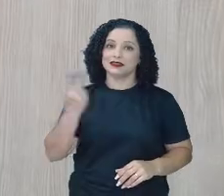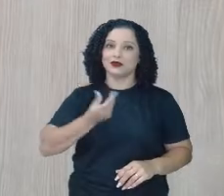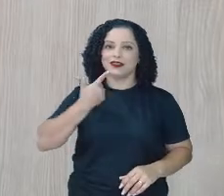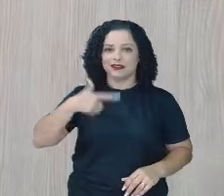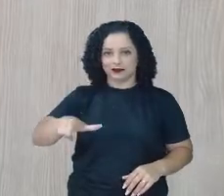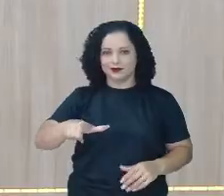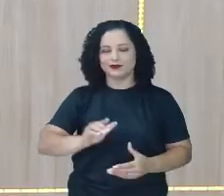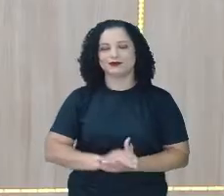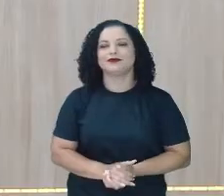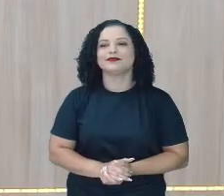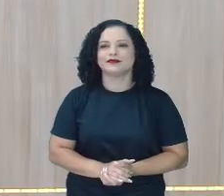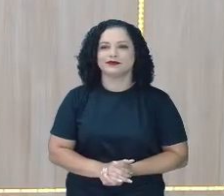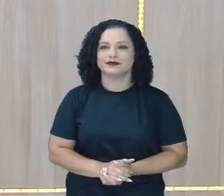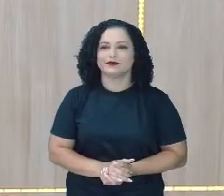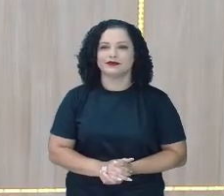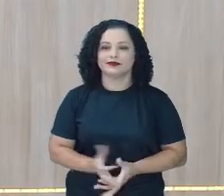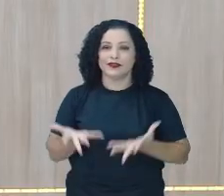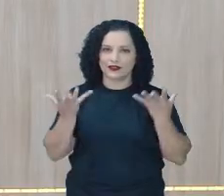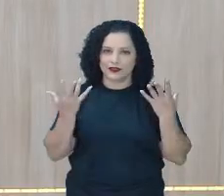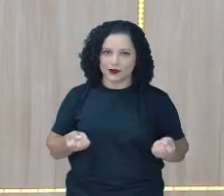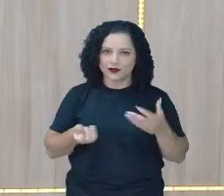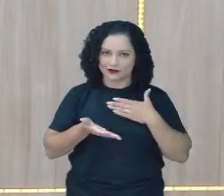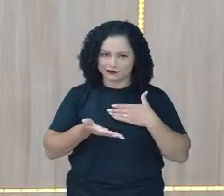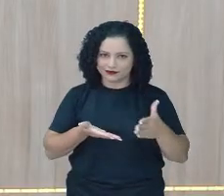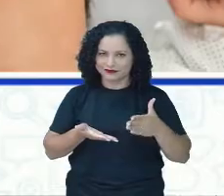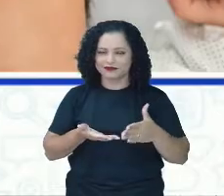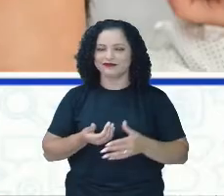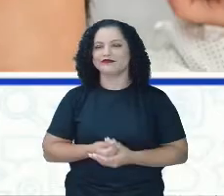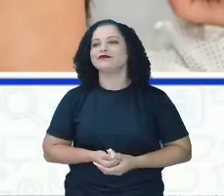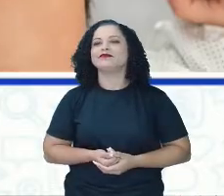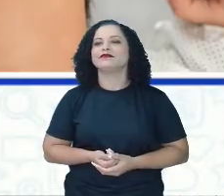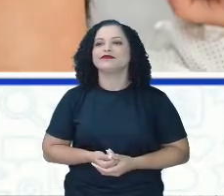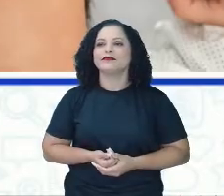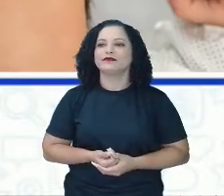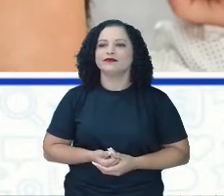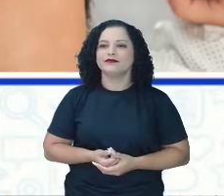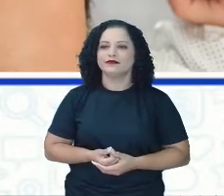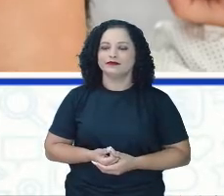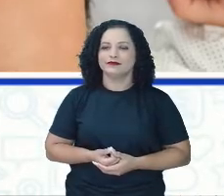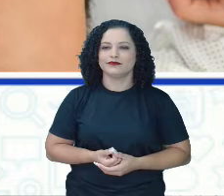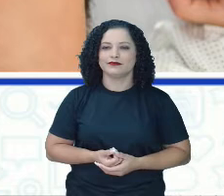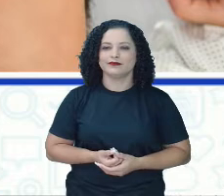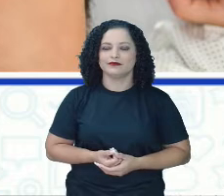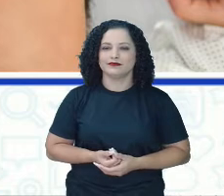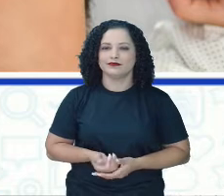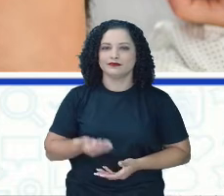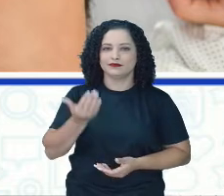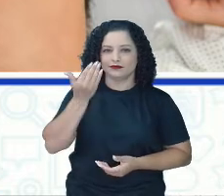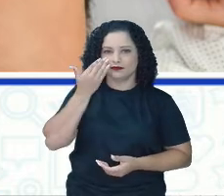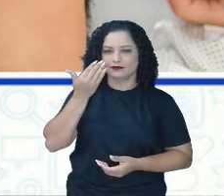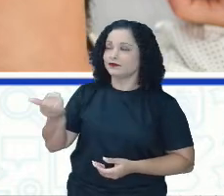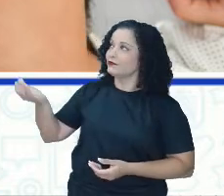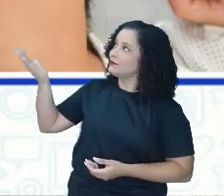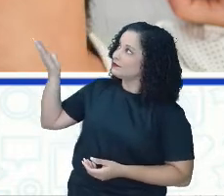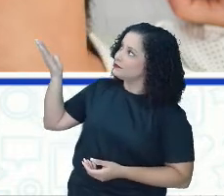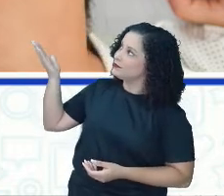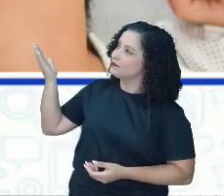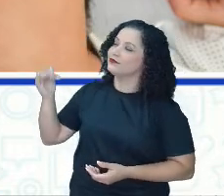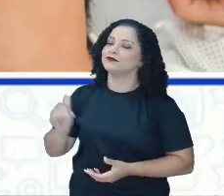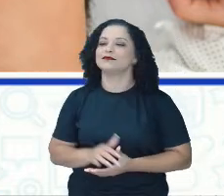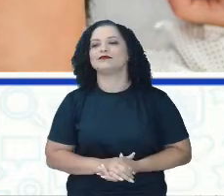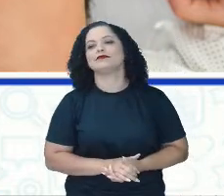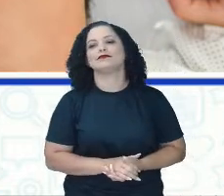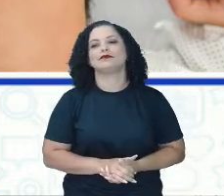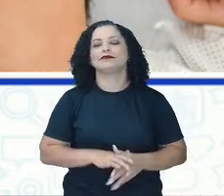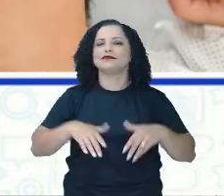Simbora. Let's go. 20,000 words, ok? 20,000 words.